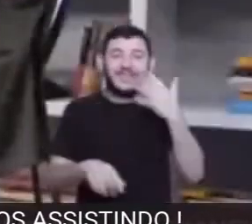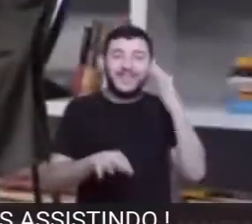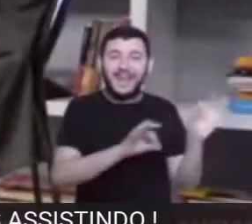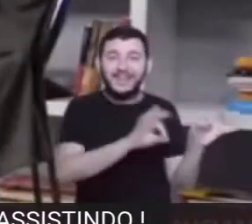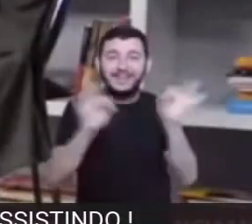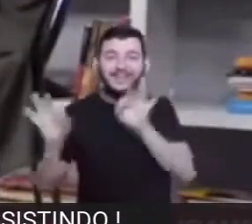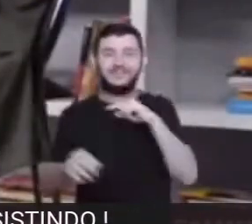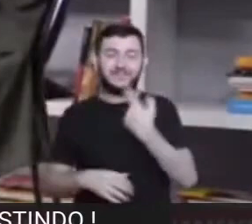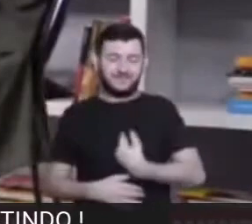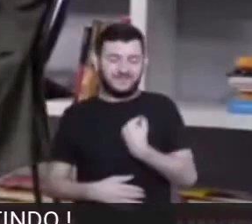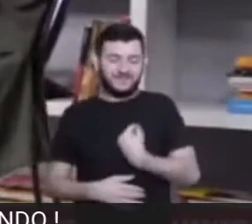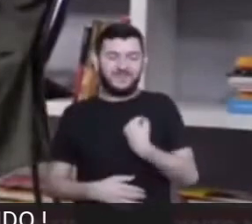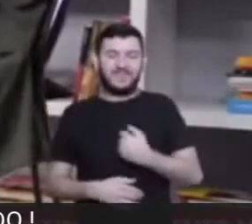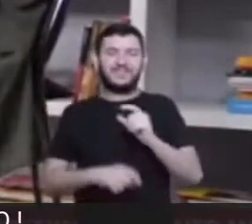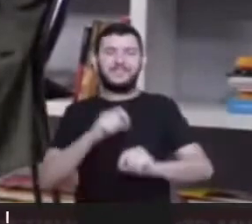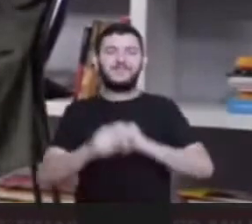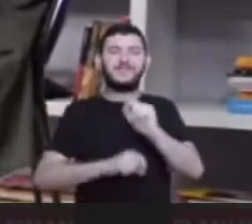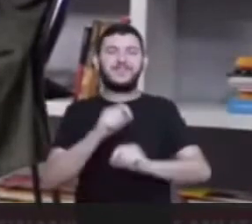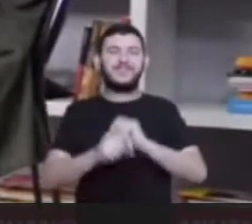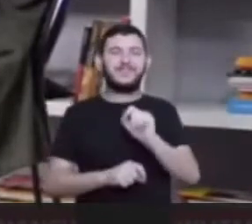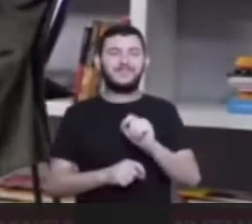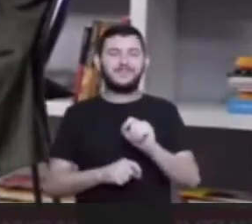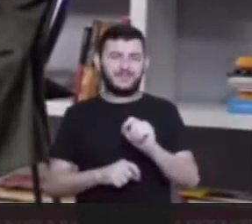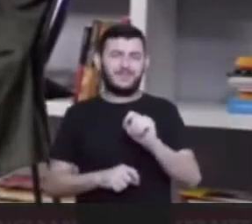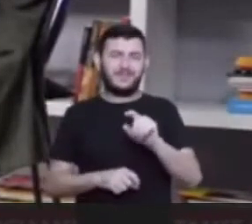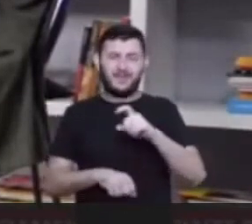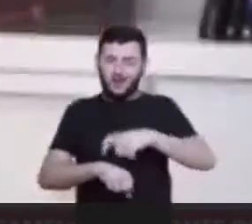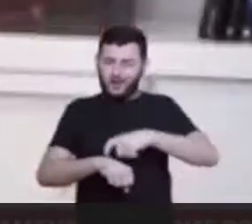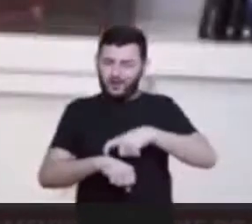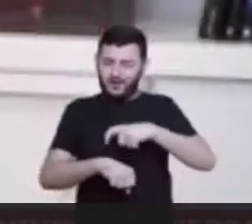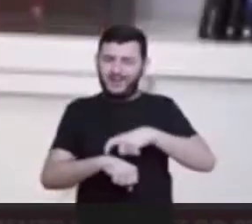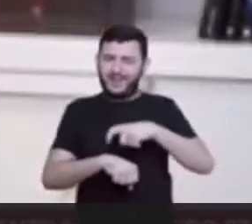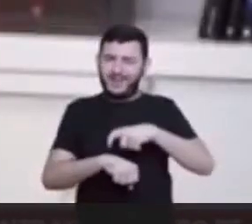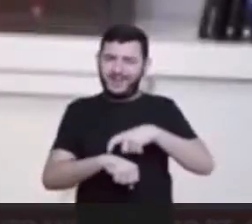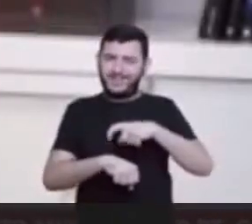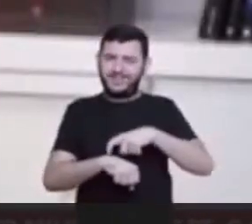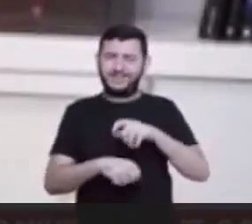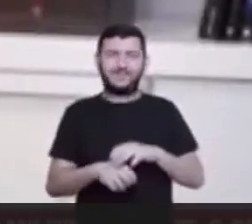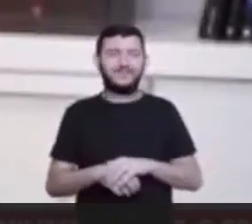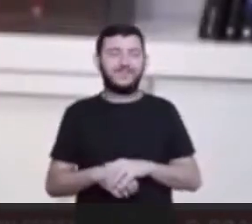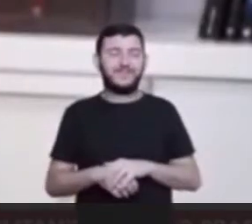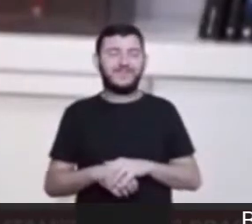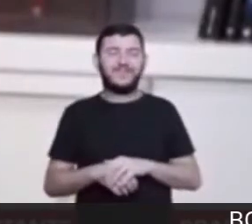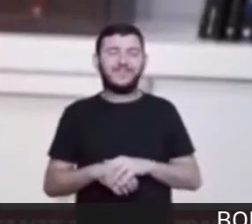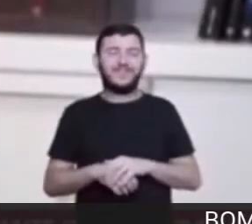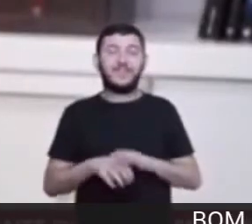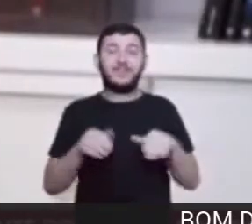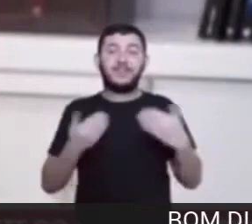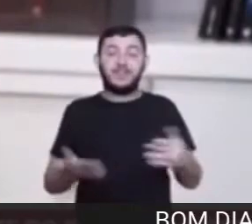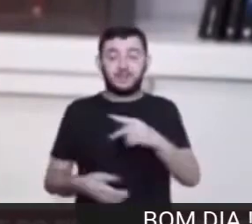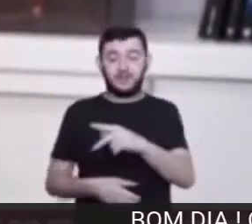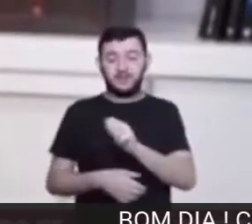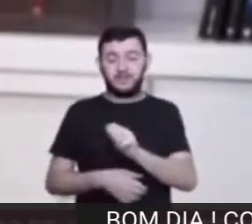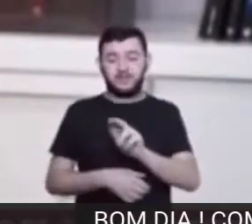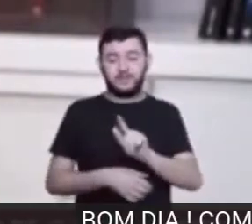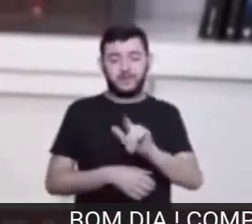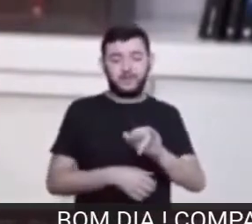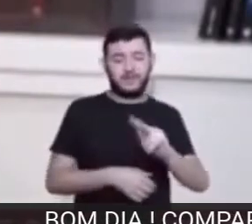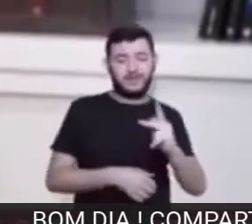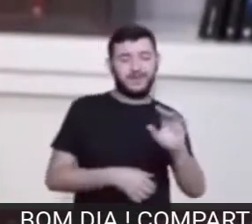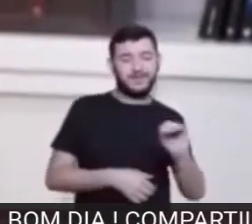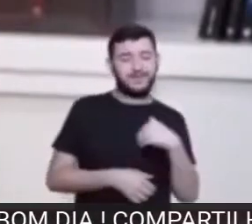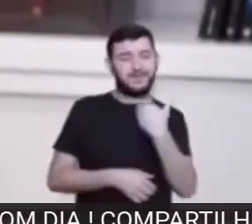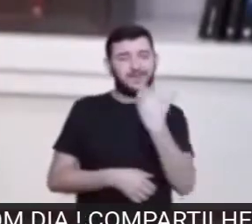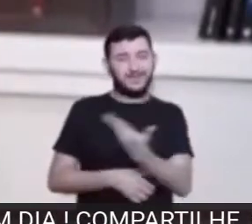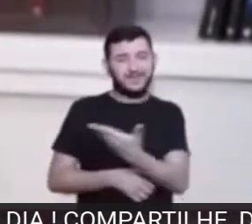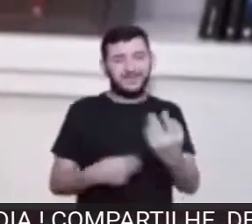do que cumprindo o nosso horário aqui. Eu queria, Paulinho, apenas pedir uma coisa para quem está nos ouvindo. Ó. Você está no sofá, está